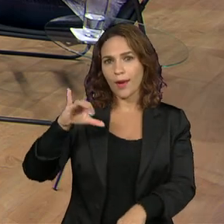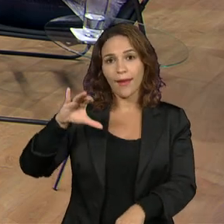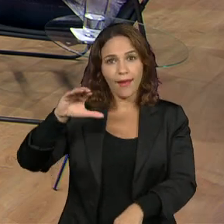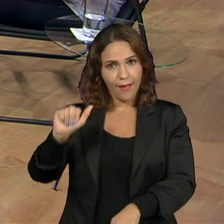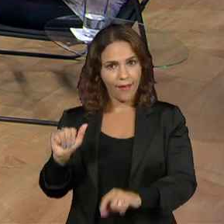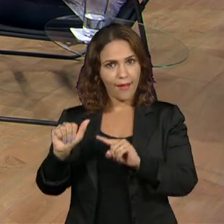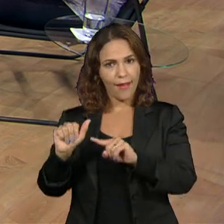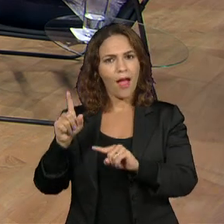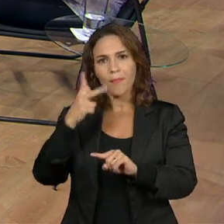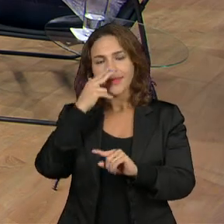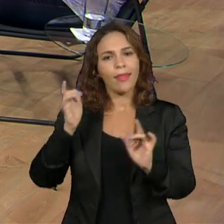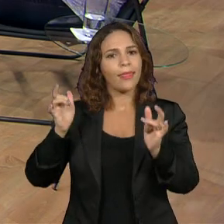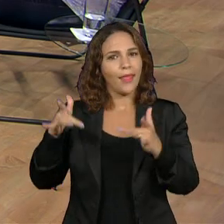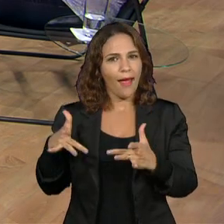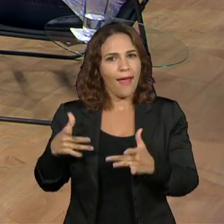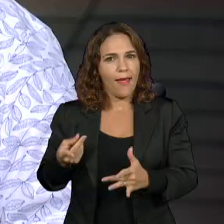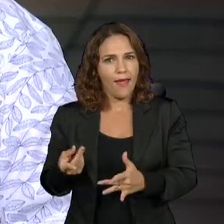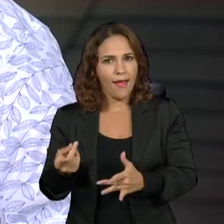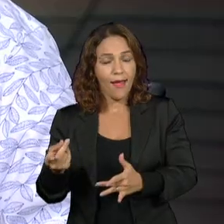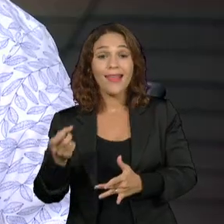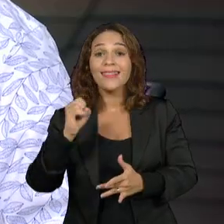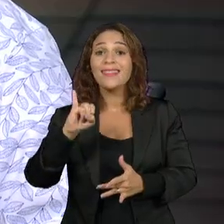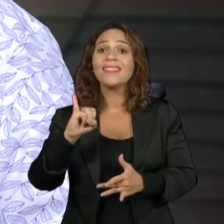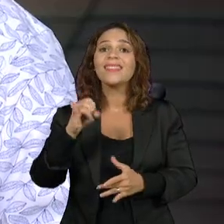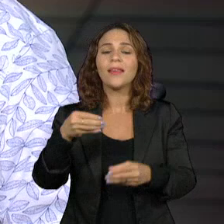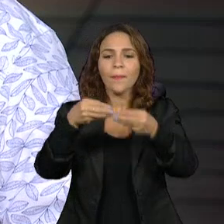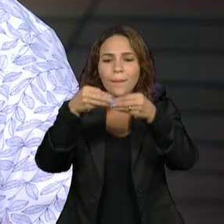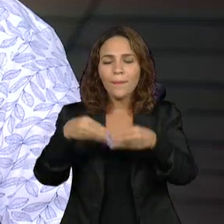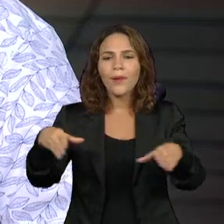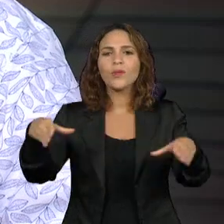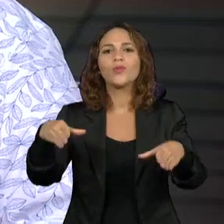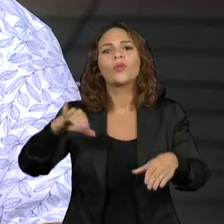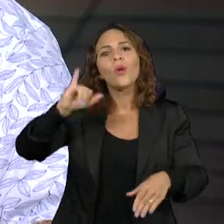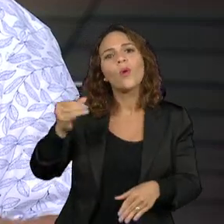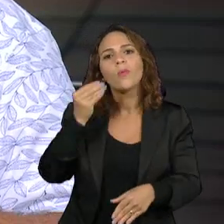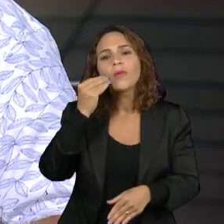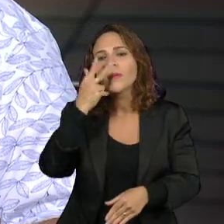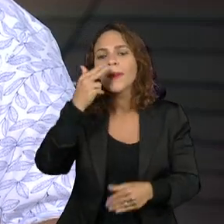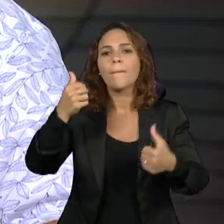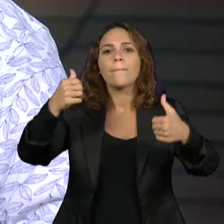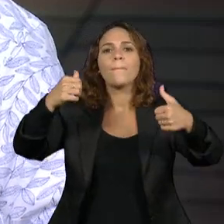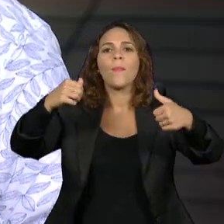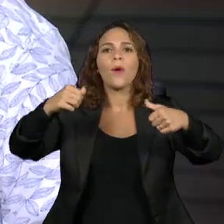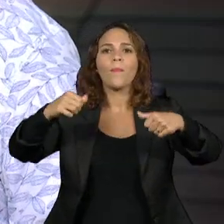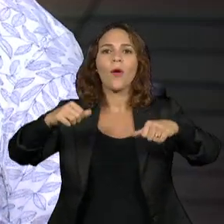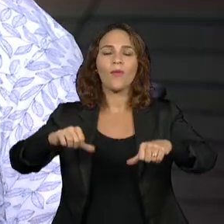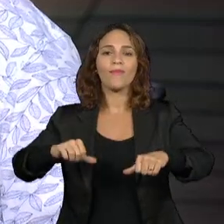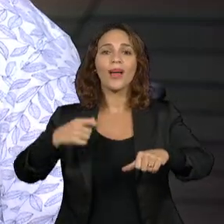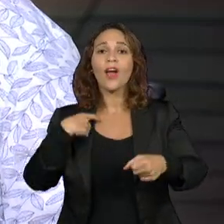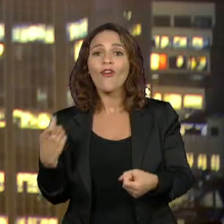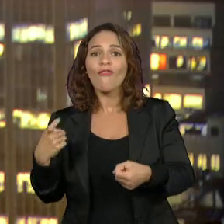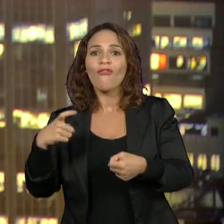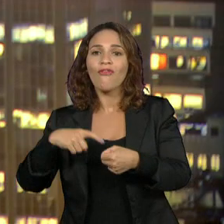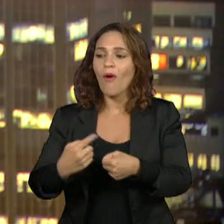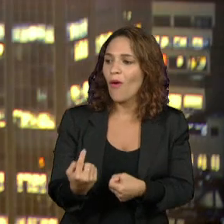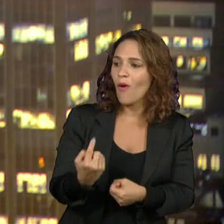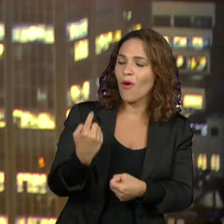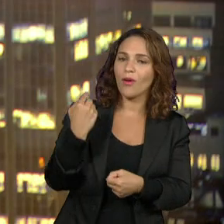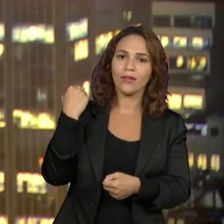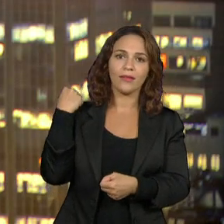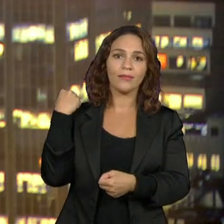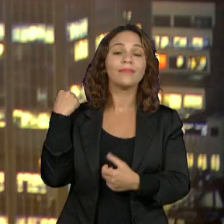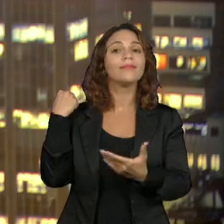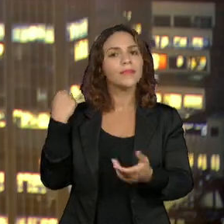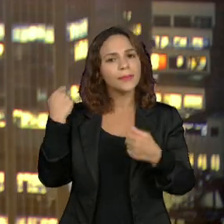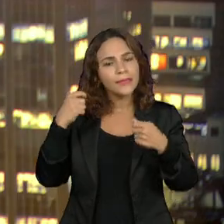certas oportunidades, você vai ter um avanço de uma condição, a dificuldade de recuperar o ponto que se perdeu. Então, existe muita coisa que você